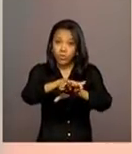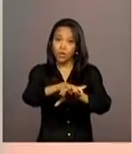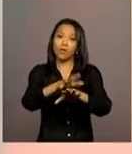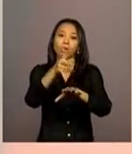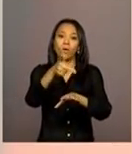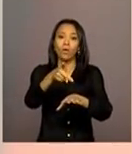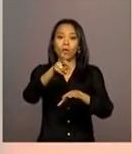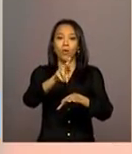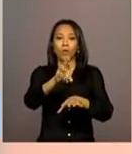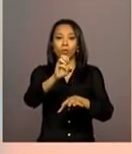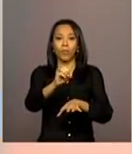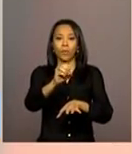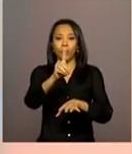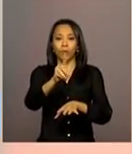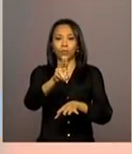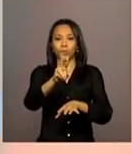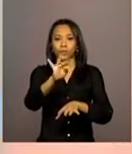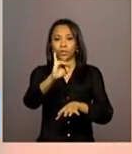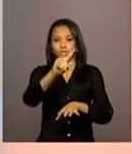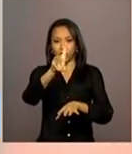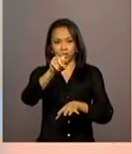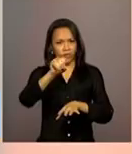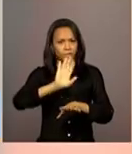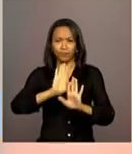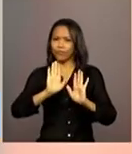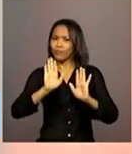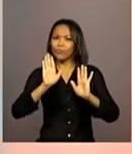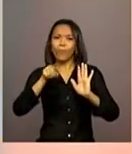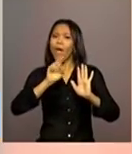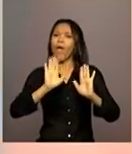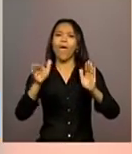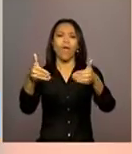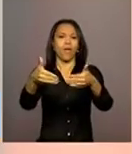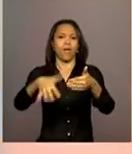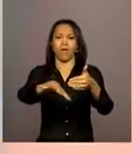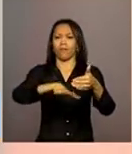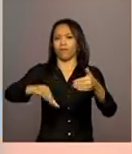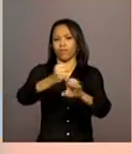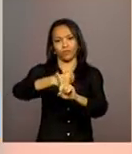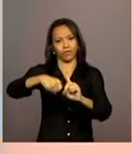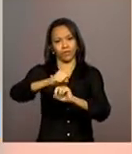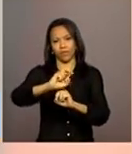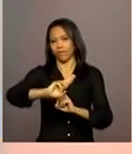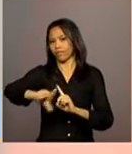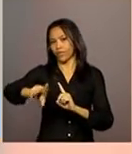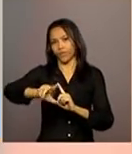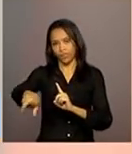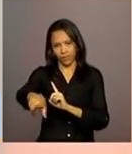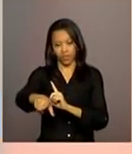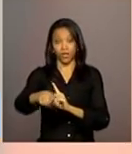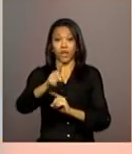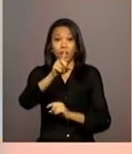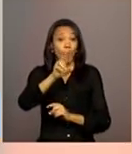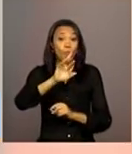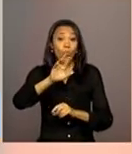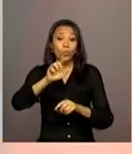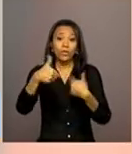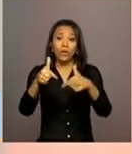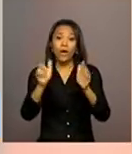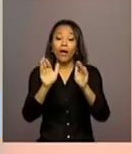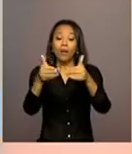esfera da Assistência Social o que faz parte da esfera da distância social é identificar